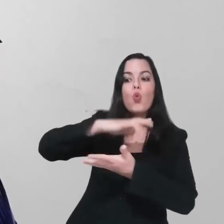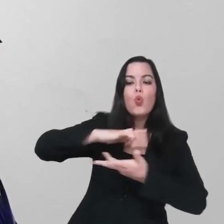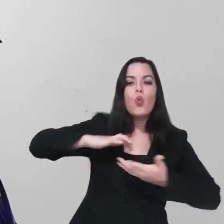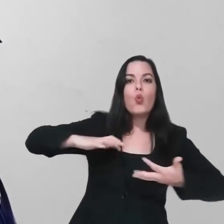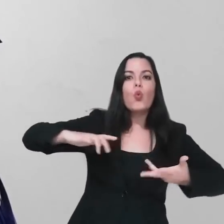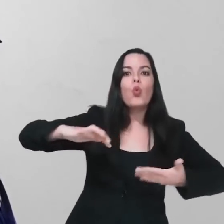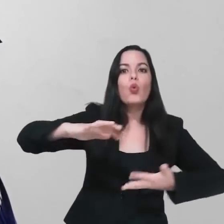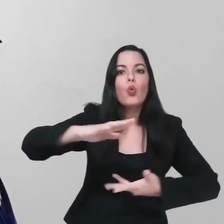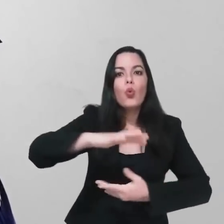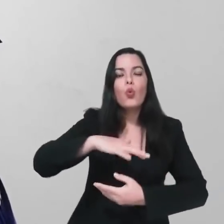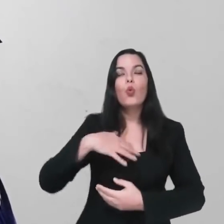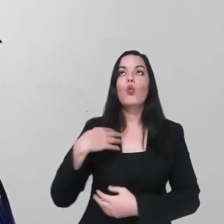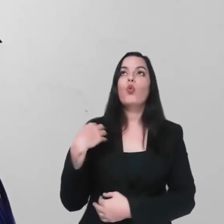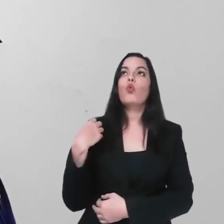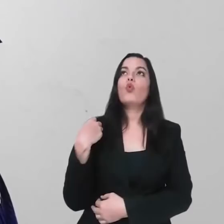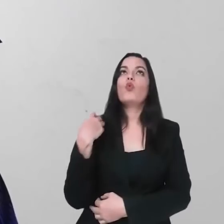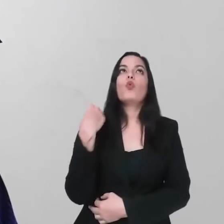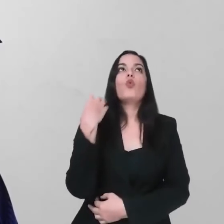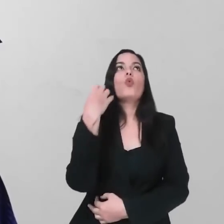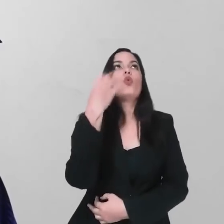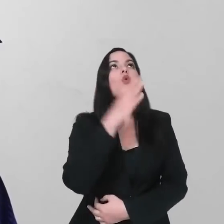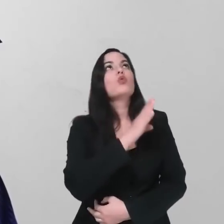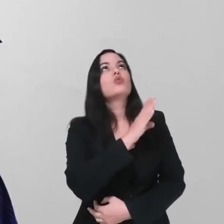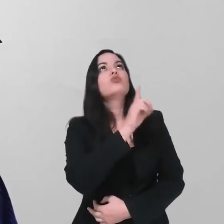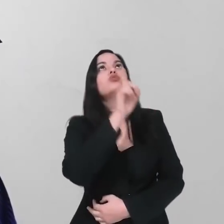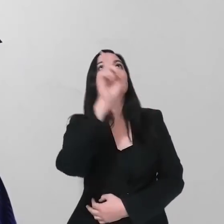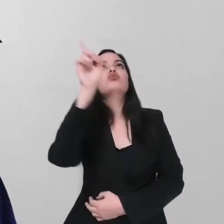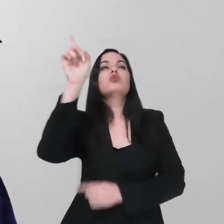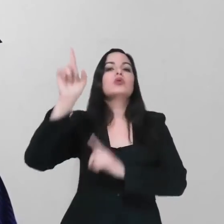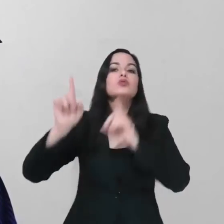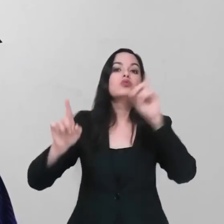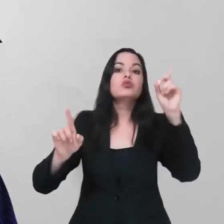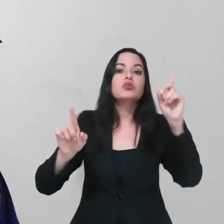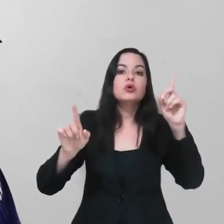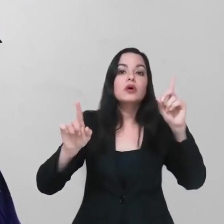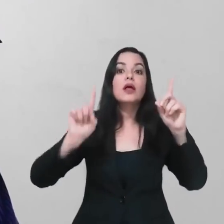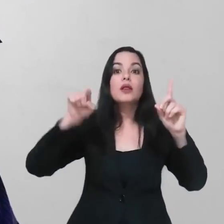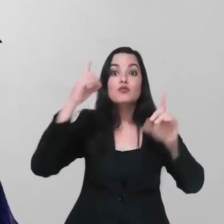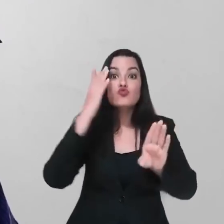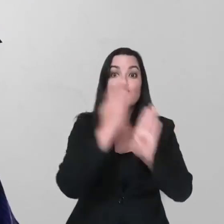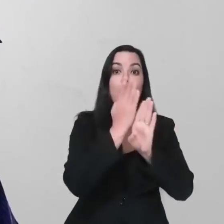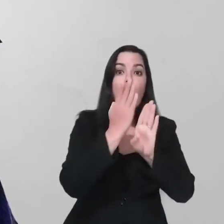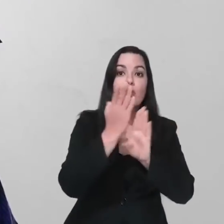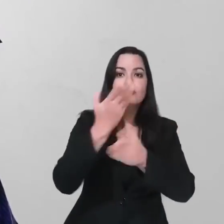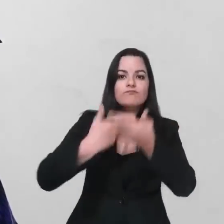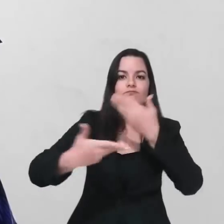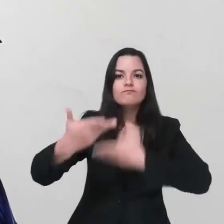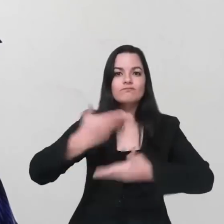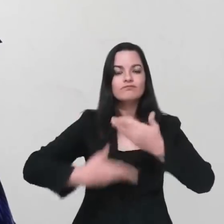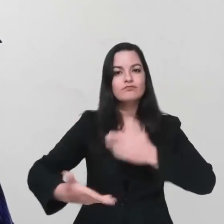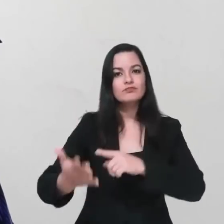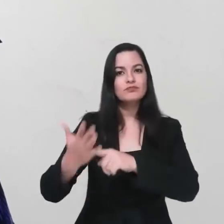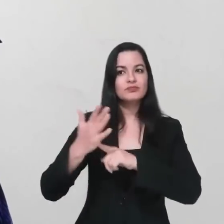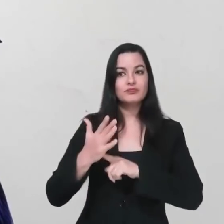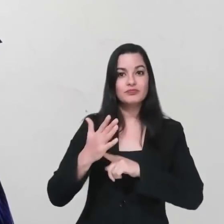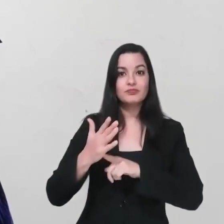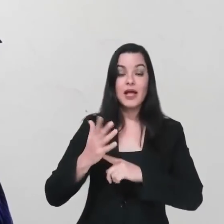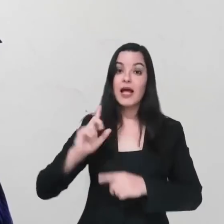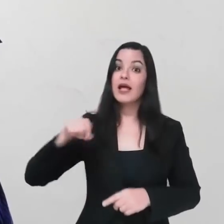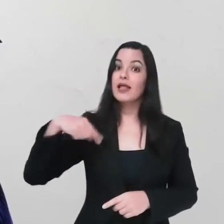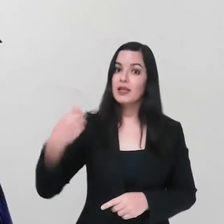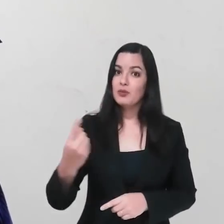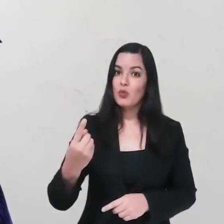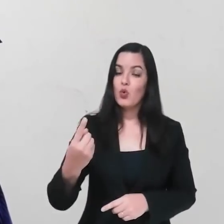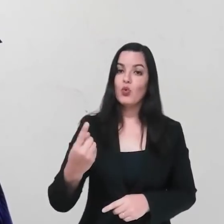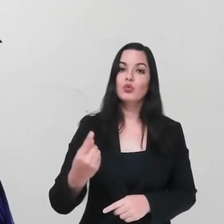descobrem tantas coisas legais para compartilhar conosco. Depois do nosso encontro, você pode